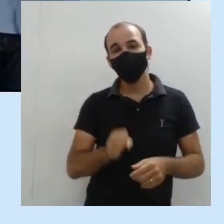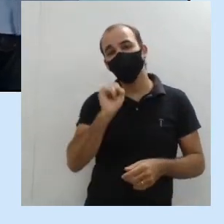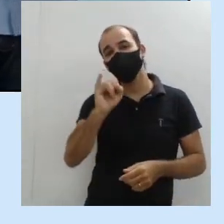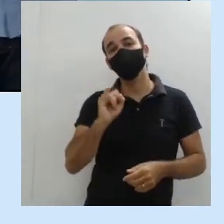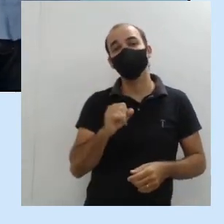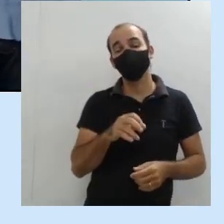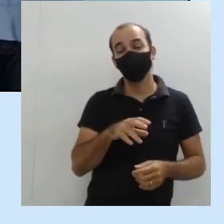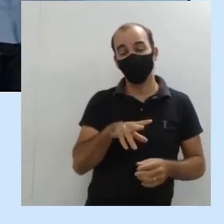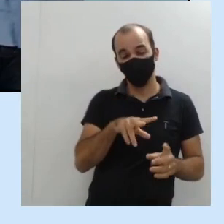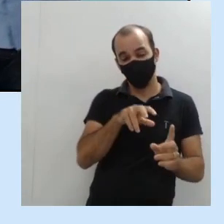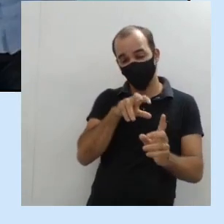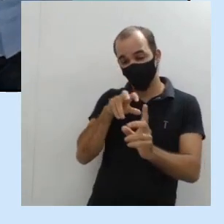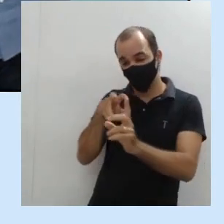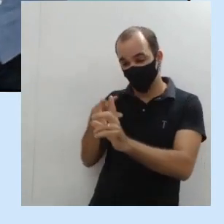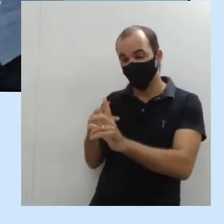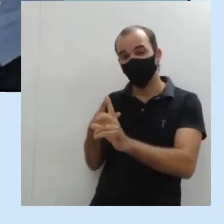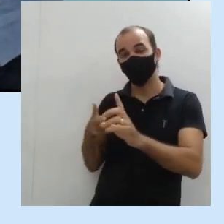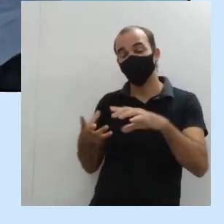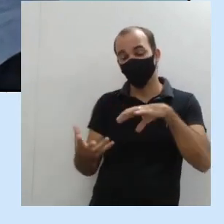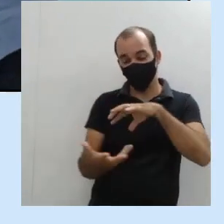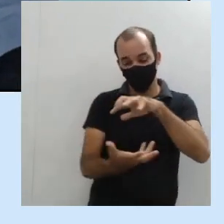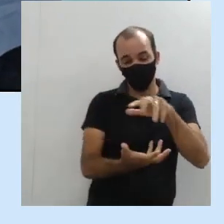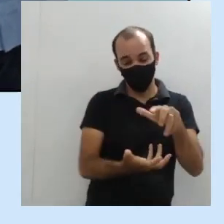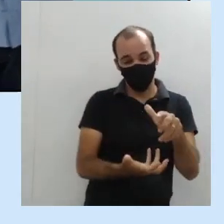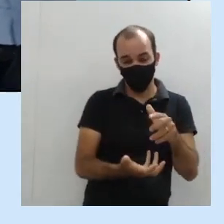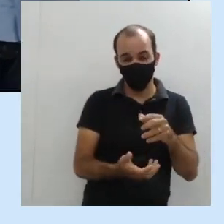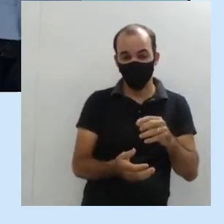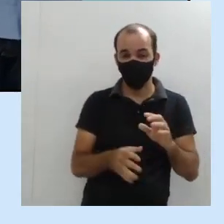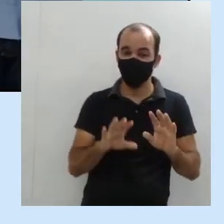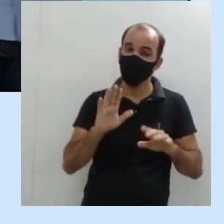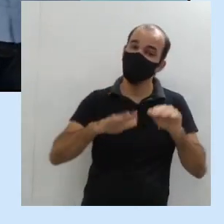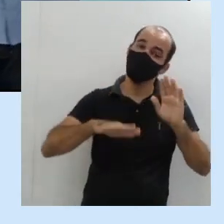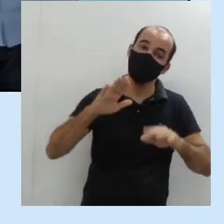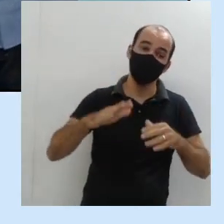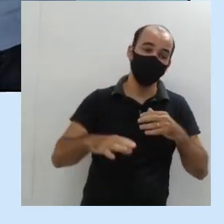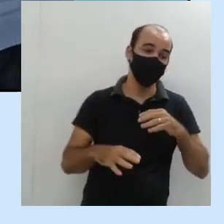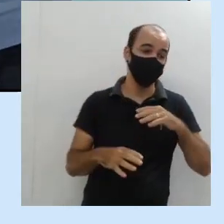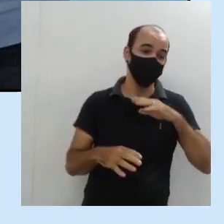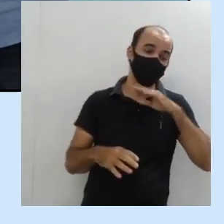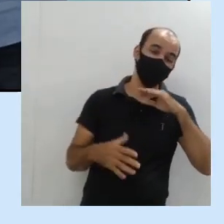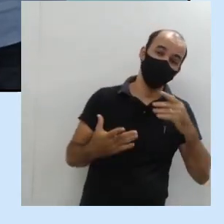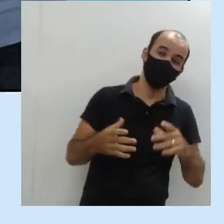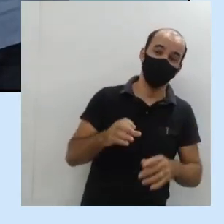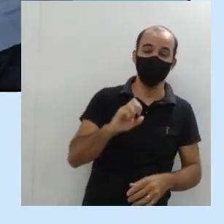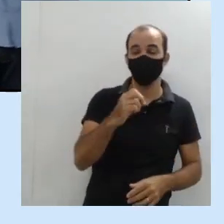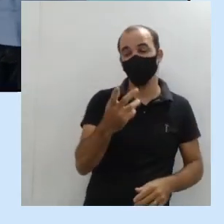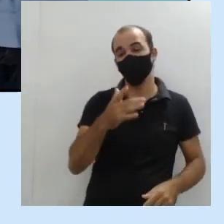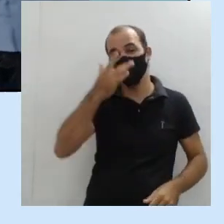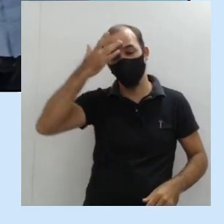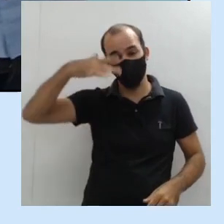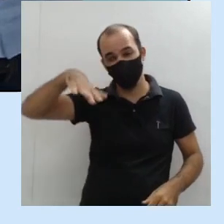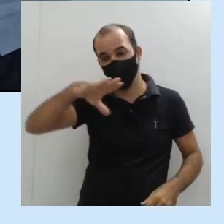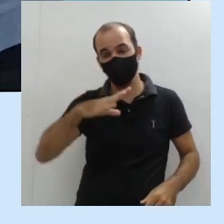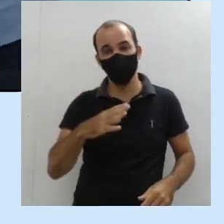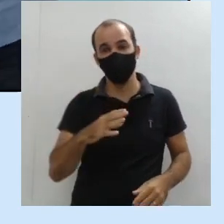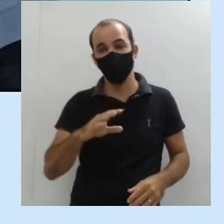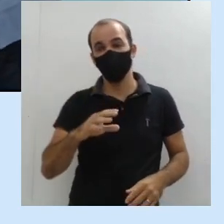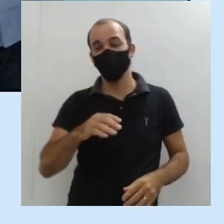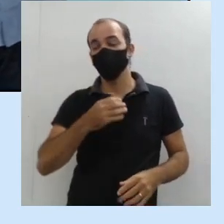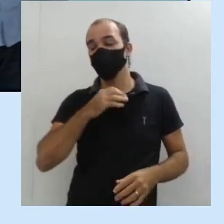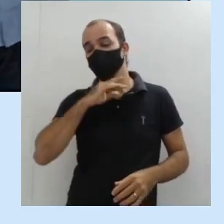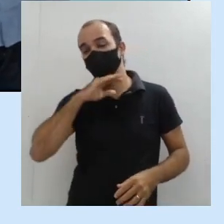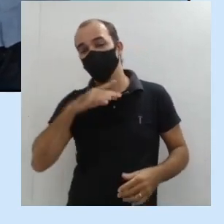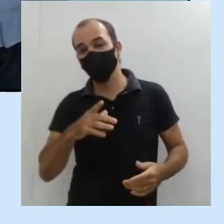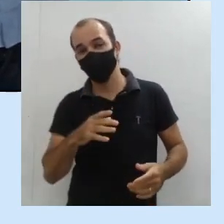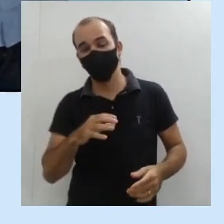redor não seja tão bom como deveria. Talvez as pessoas não sejam tão boas como elas deveriam ser.